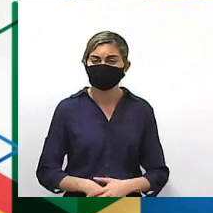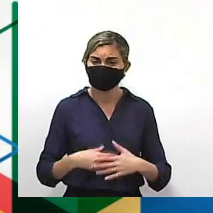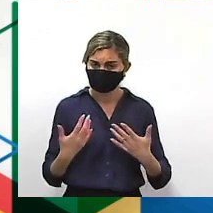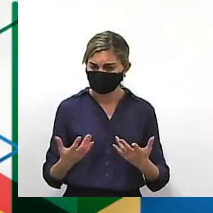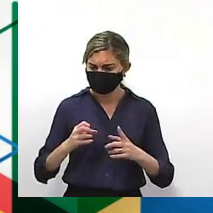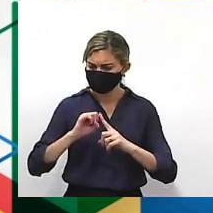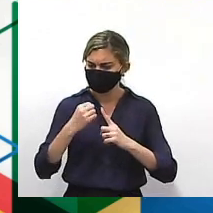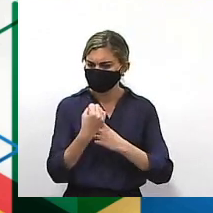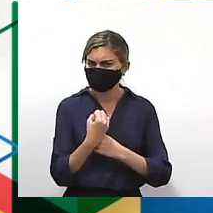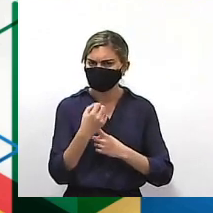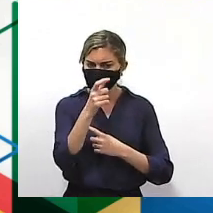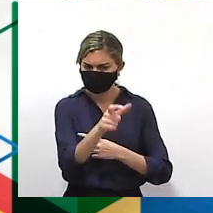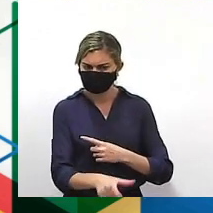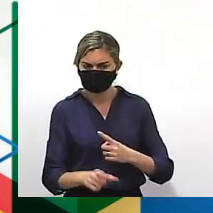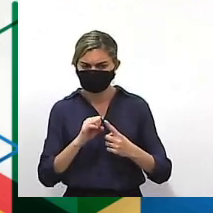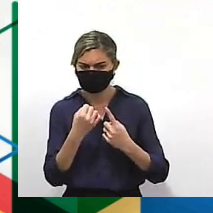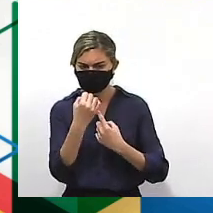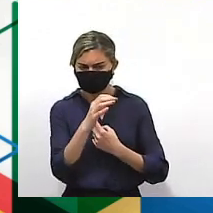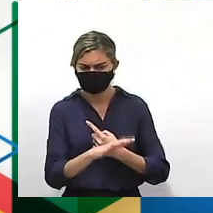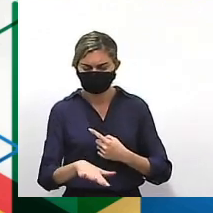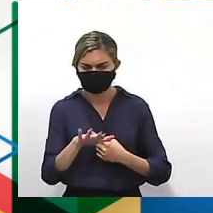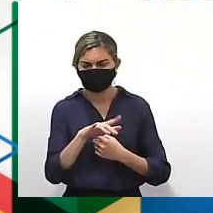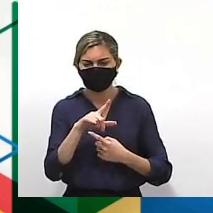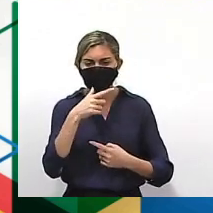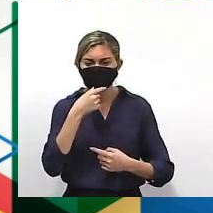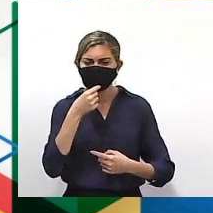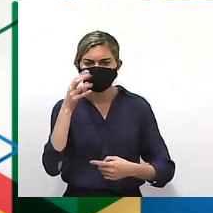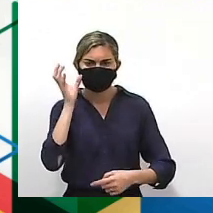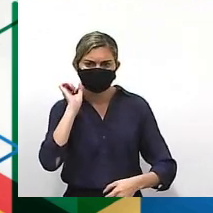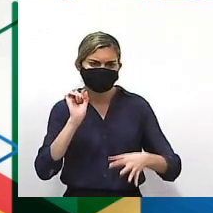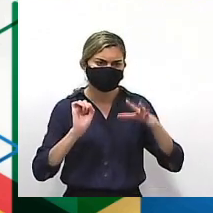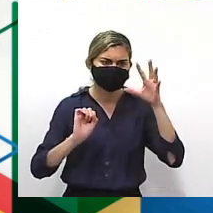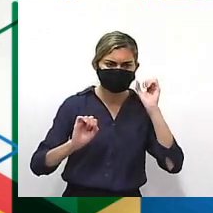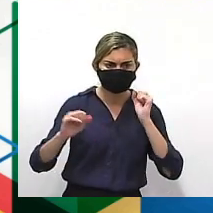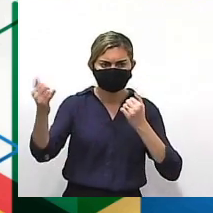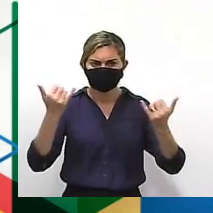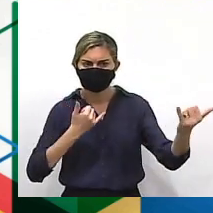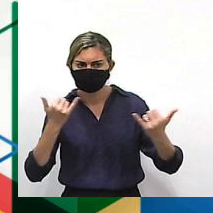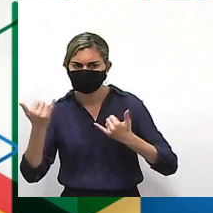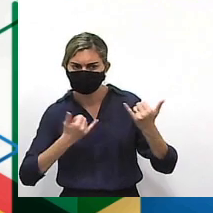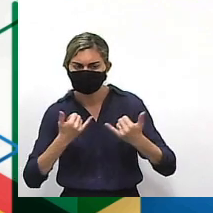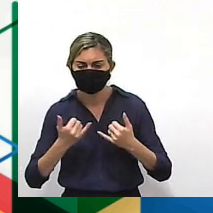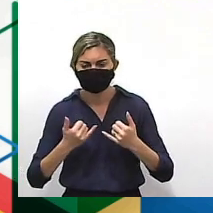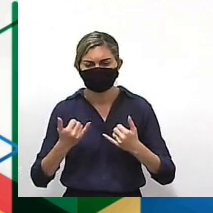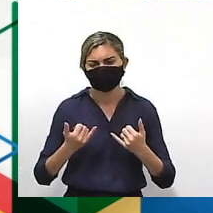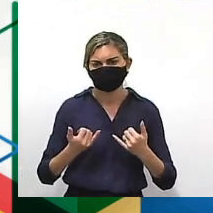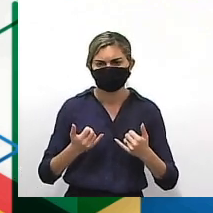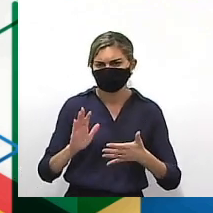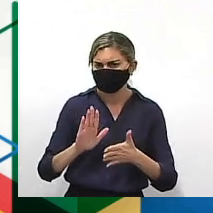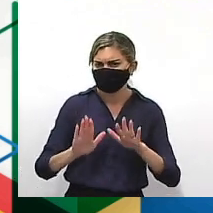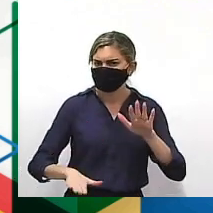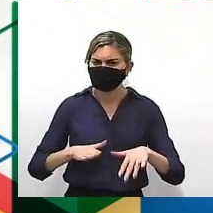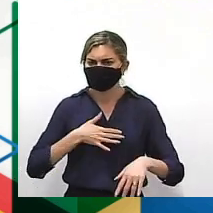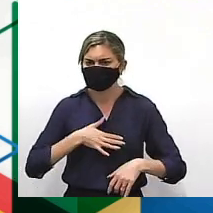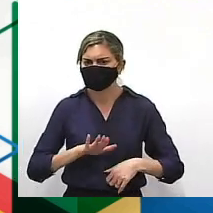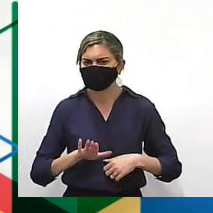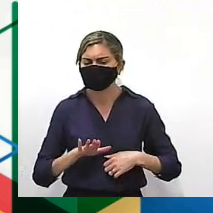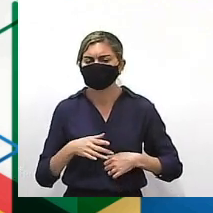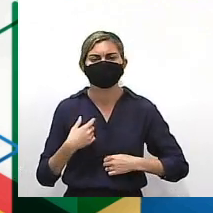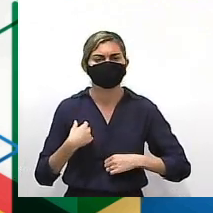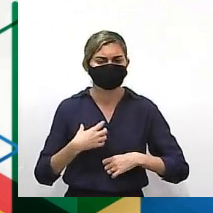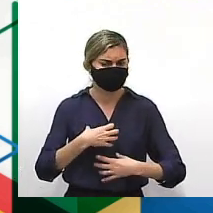O sociólogo é o homem que tem de ouvir mexericos, menos a contragosto, o homem que